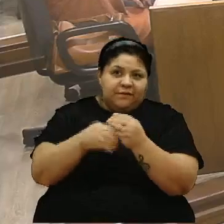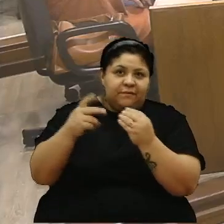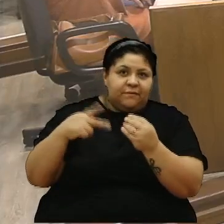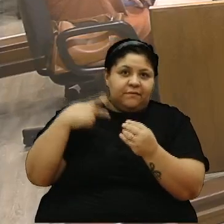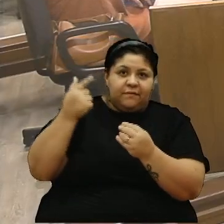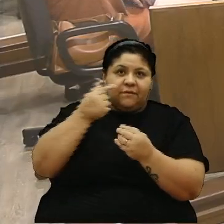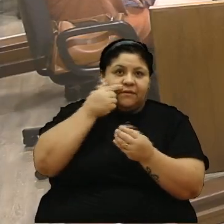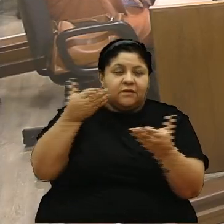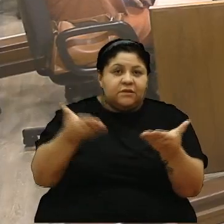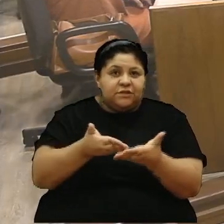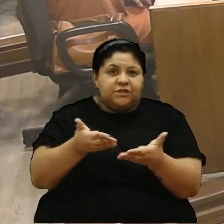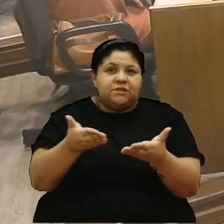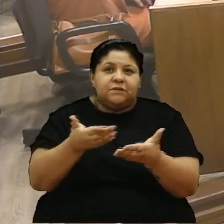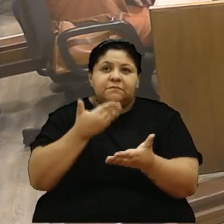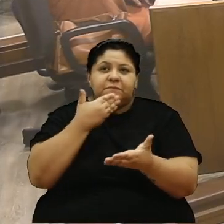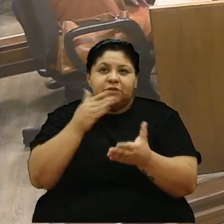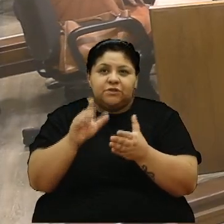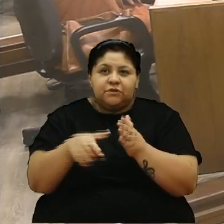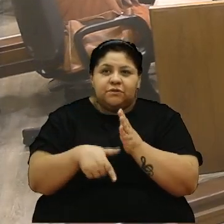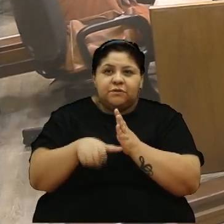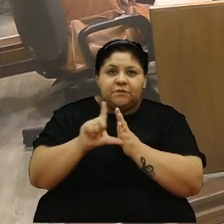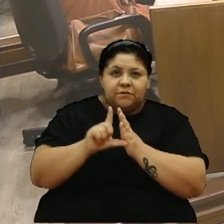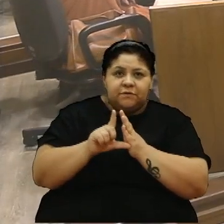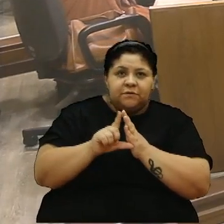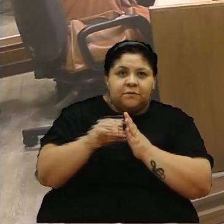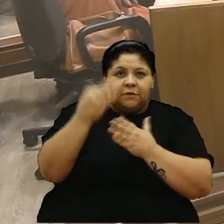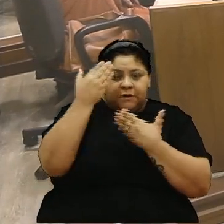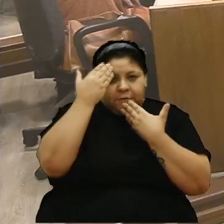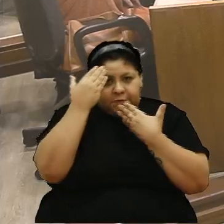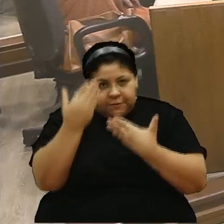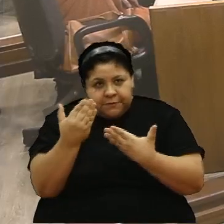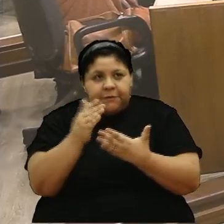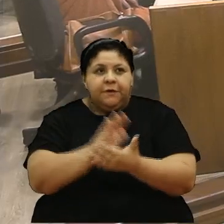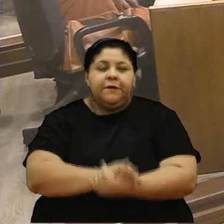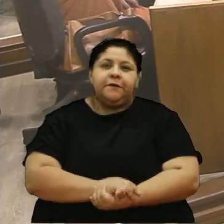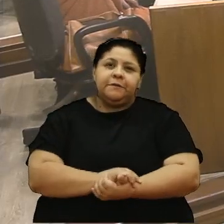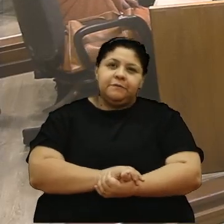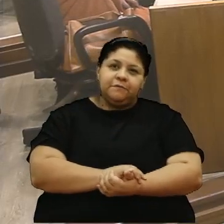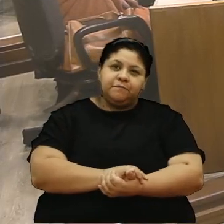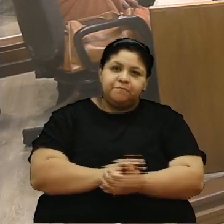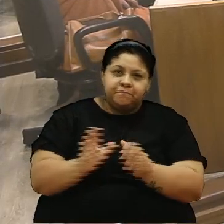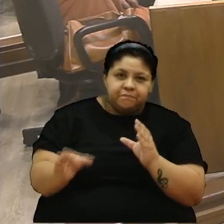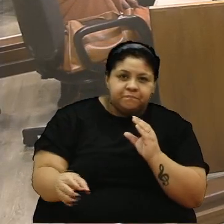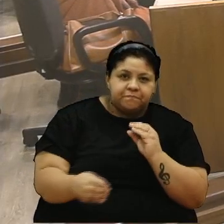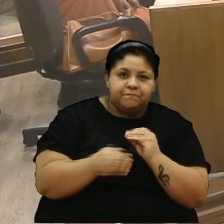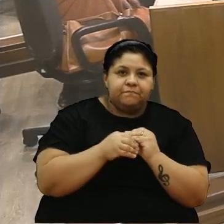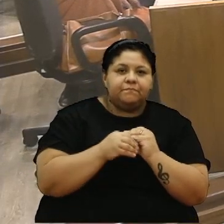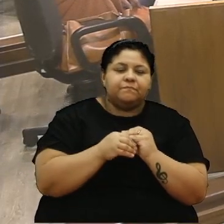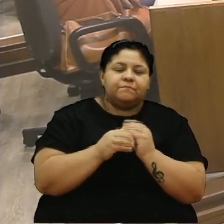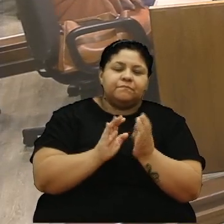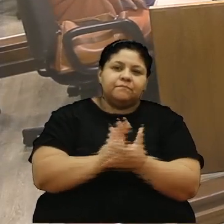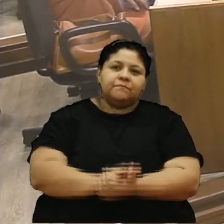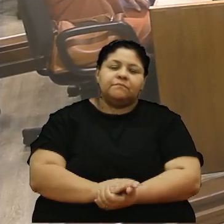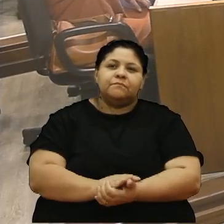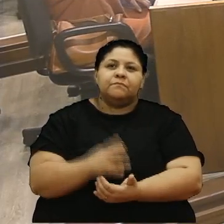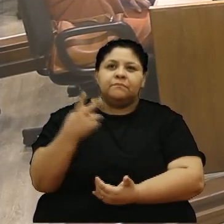Eloy já tinha me pedido anteriormente. Vereador Caleb, obrigado pela sua cedência ao seu espaço.